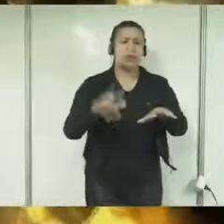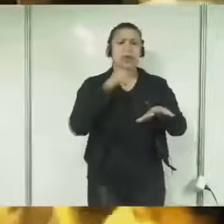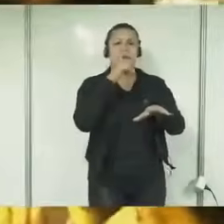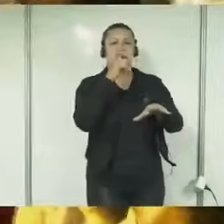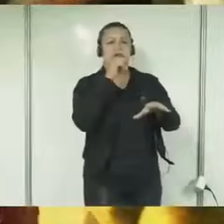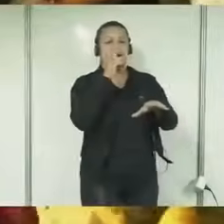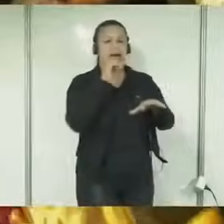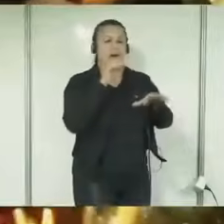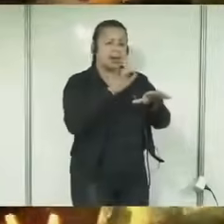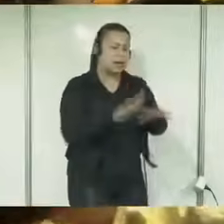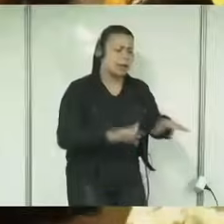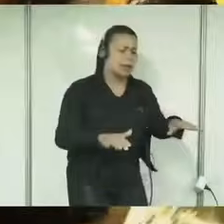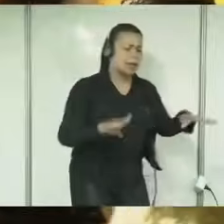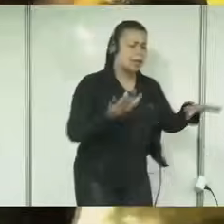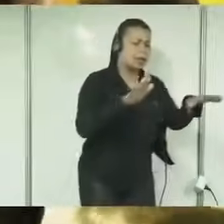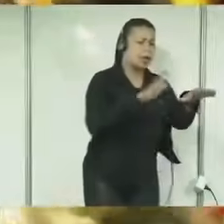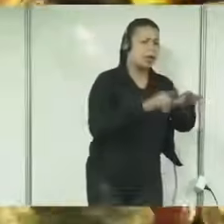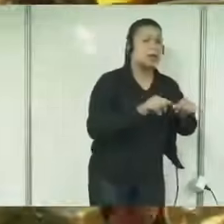naquele mar,